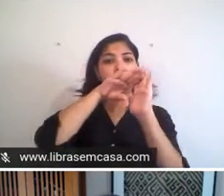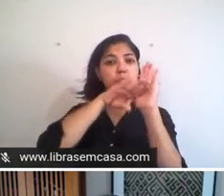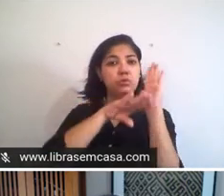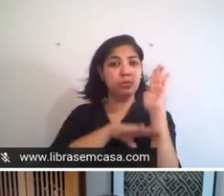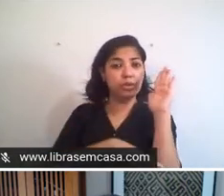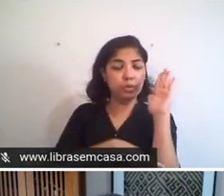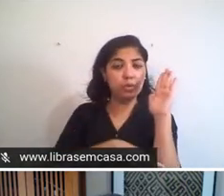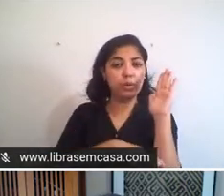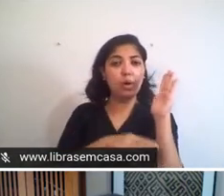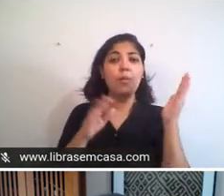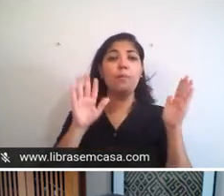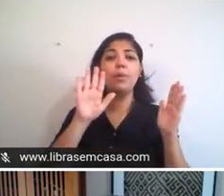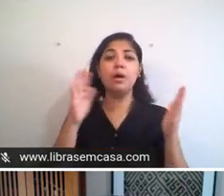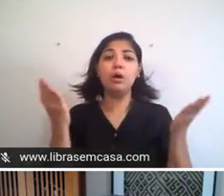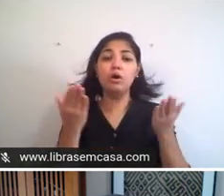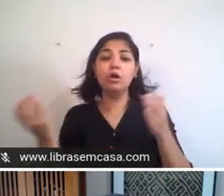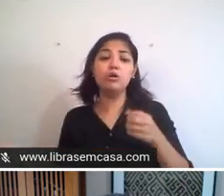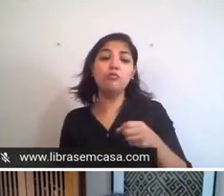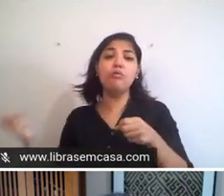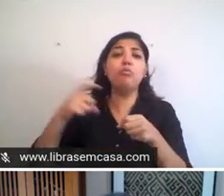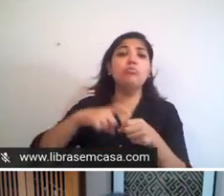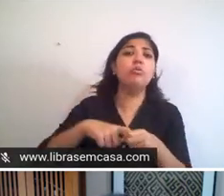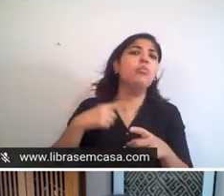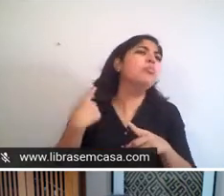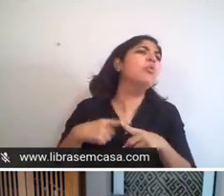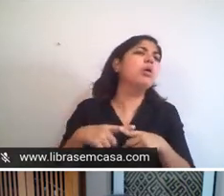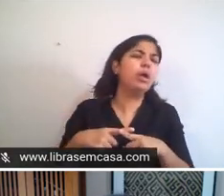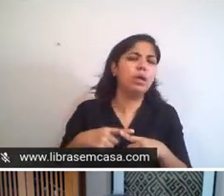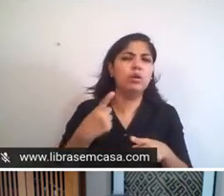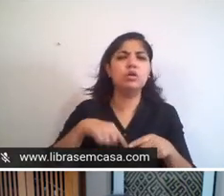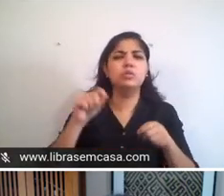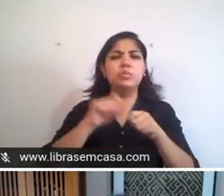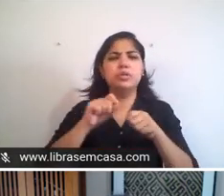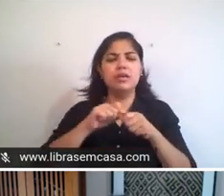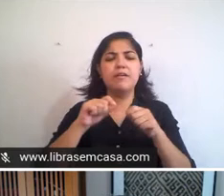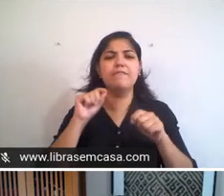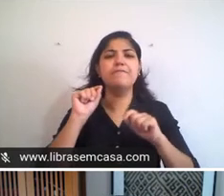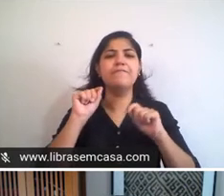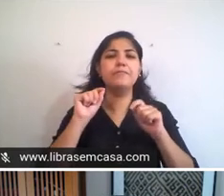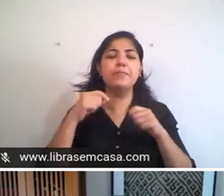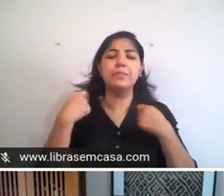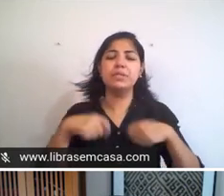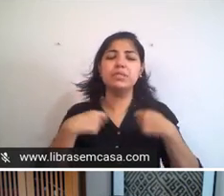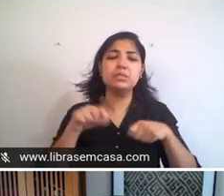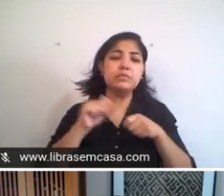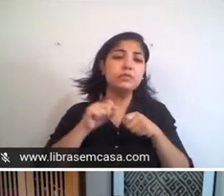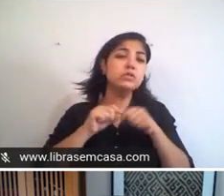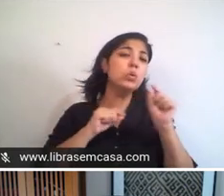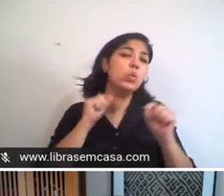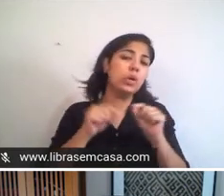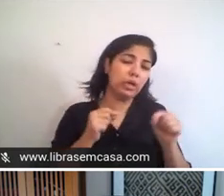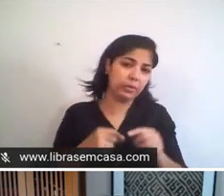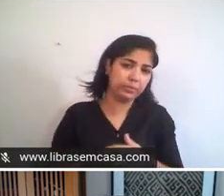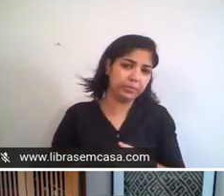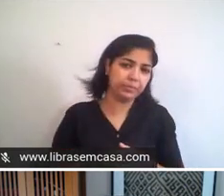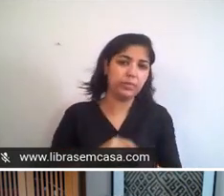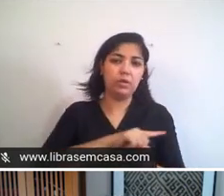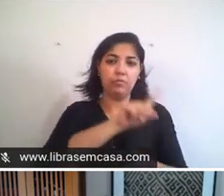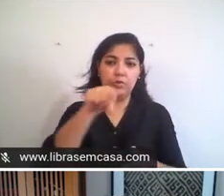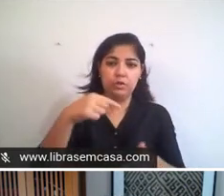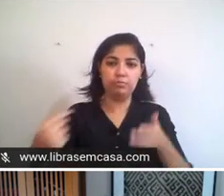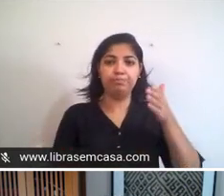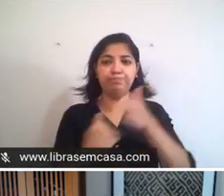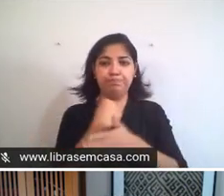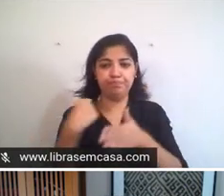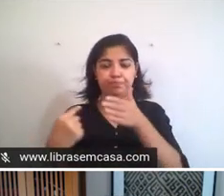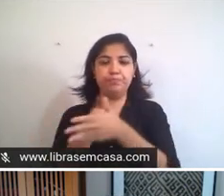beco. Eu vou lembrar todo mundo que está participando do debate que vocês podem enviar perguntas. Daqui a pouco a gente vai...